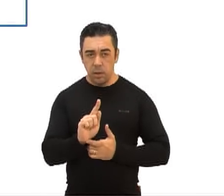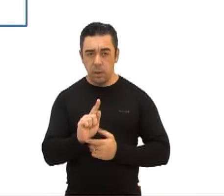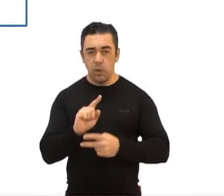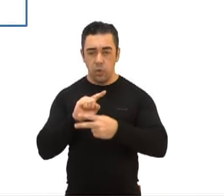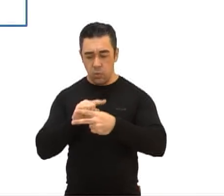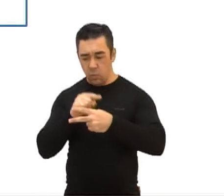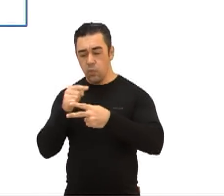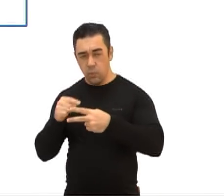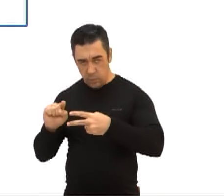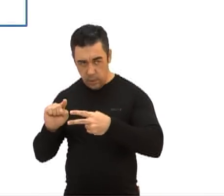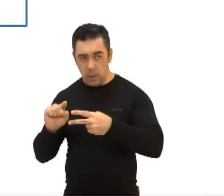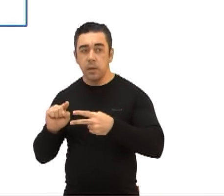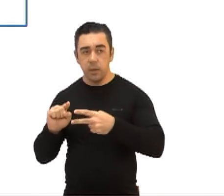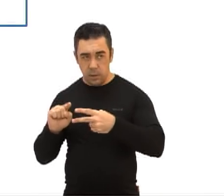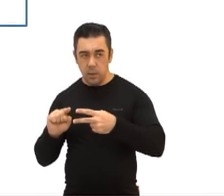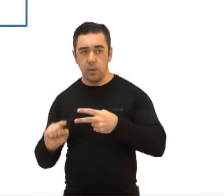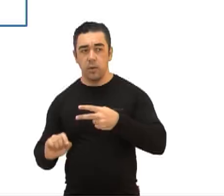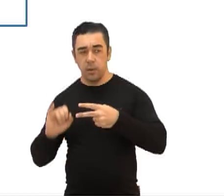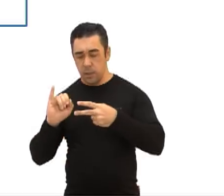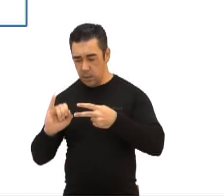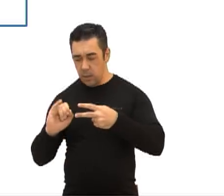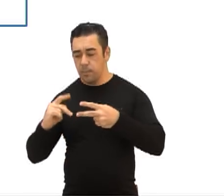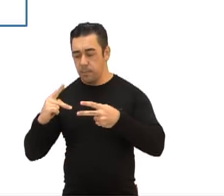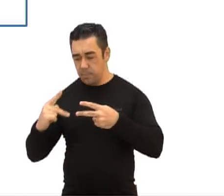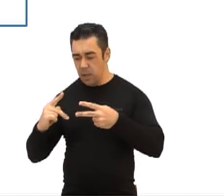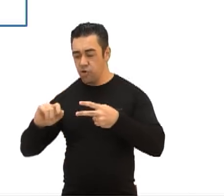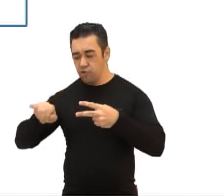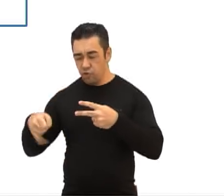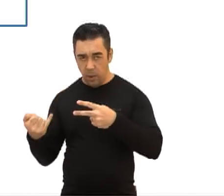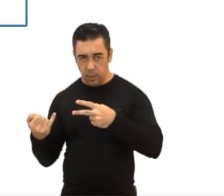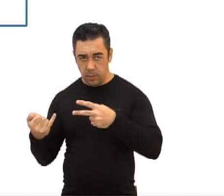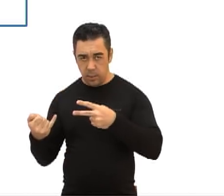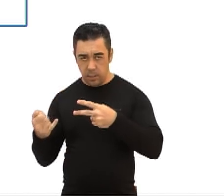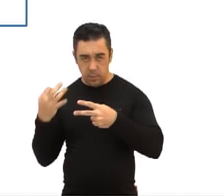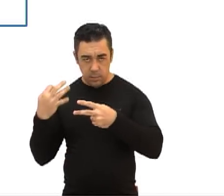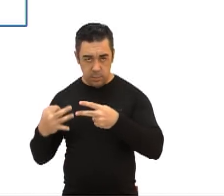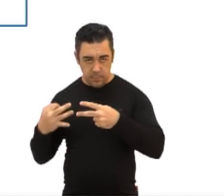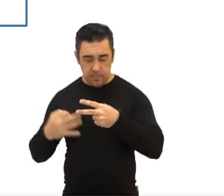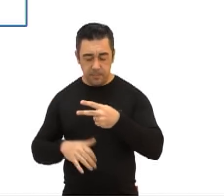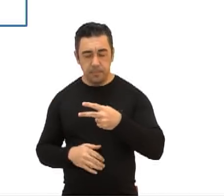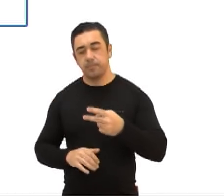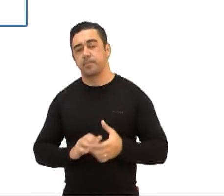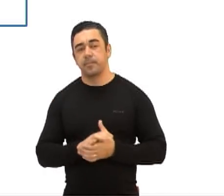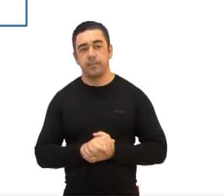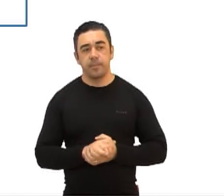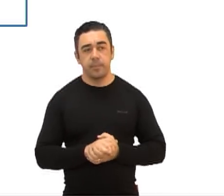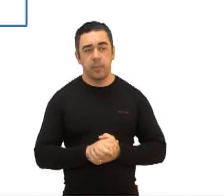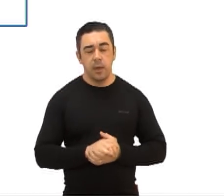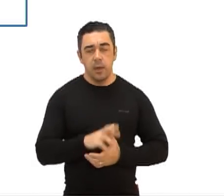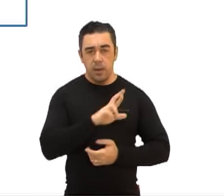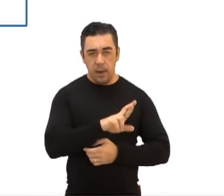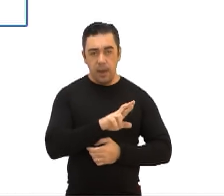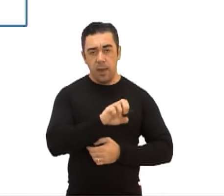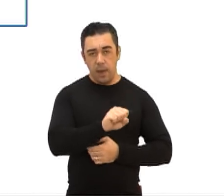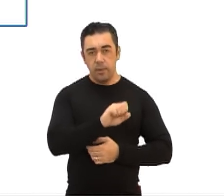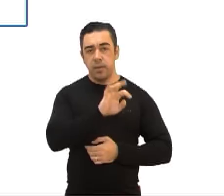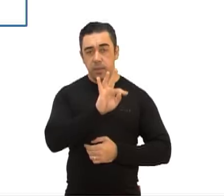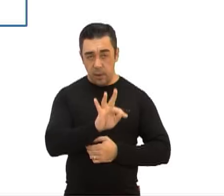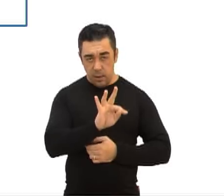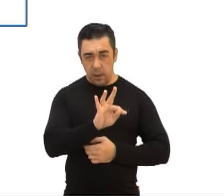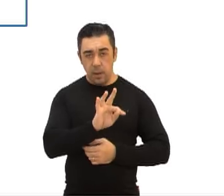é congruente ao ângulo IPJ. E o ângulo